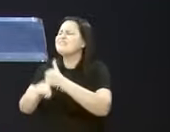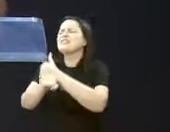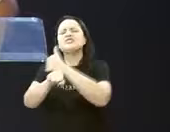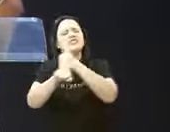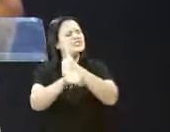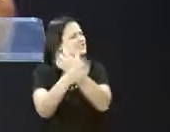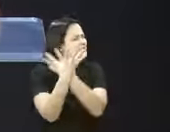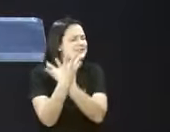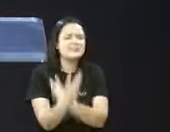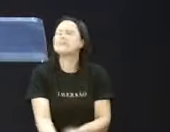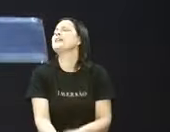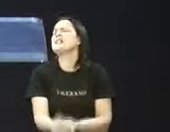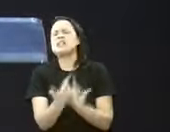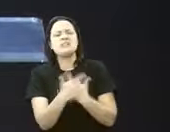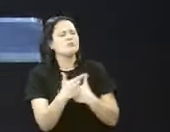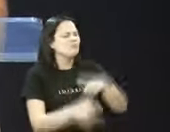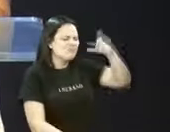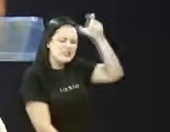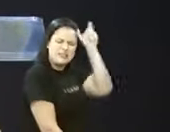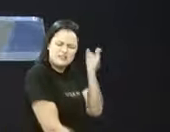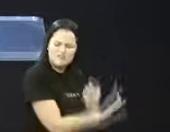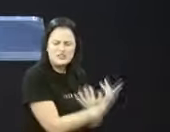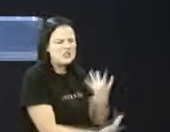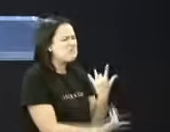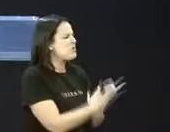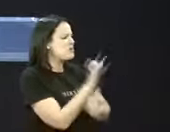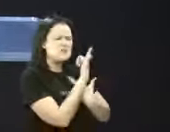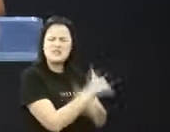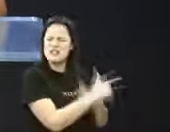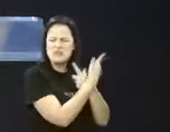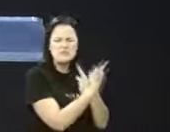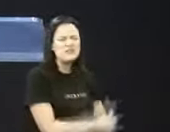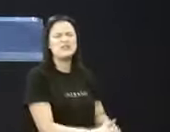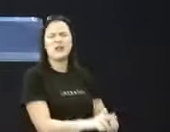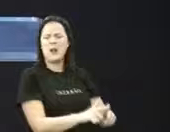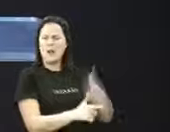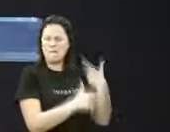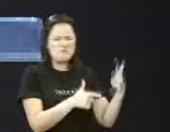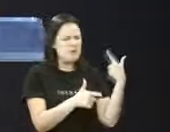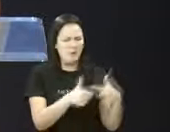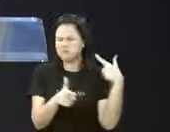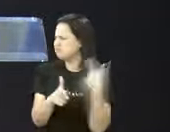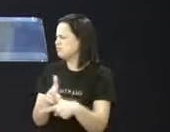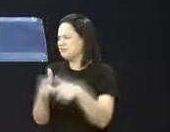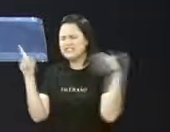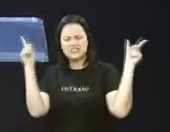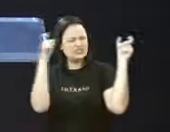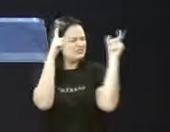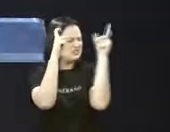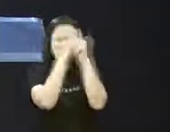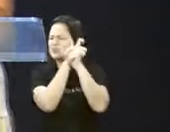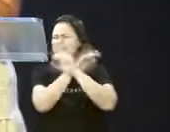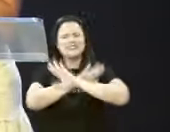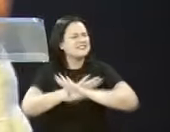tem demônio, não tem principados, não tem cadeia, não tem adversidade que resista à autoridade da tua